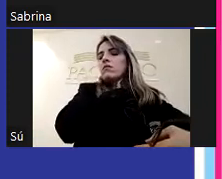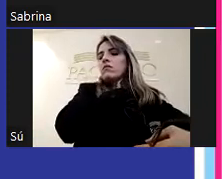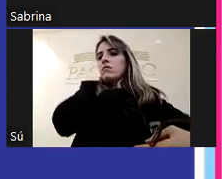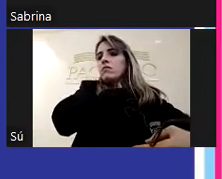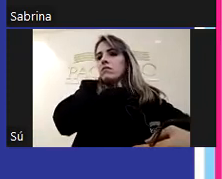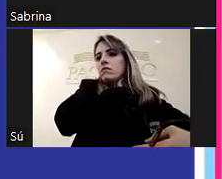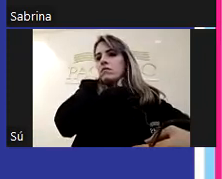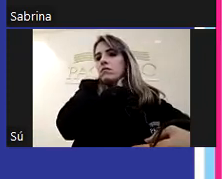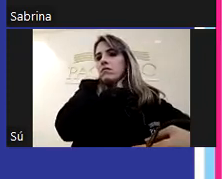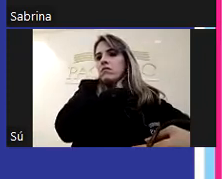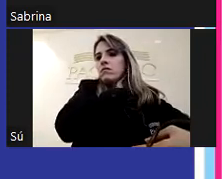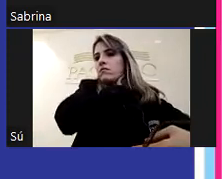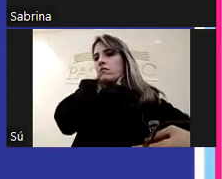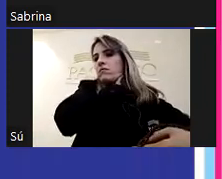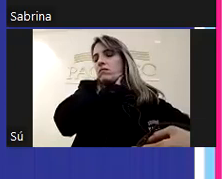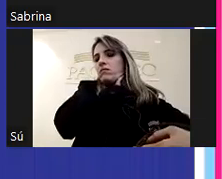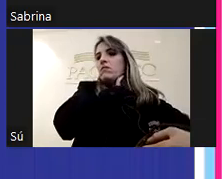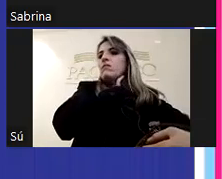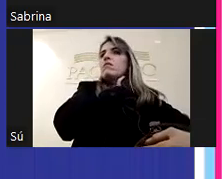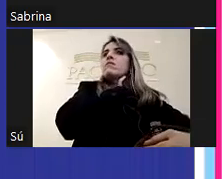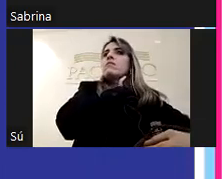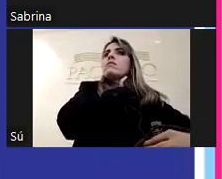chega mais não sei quem.